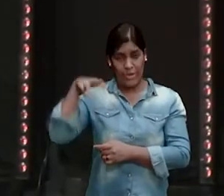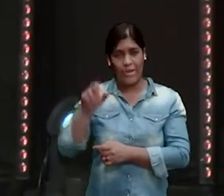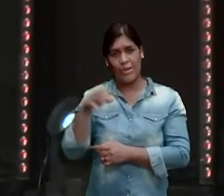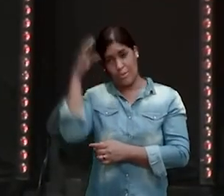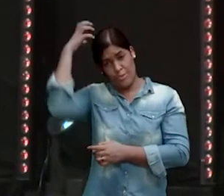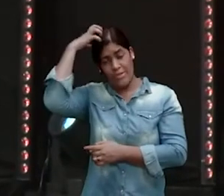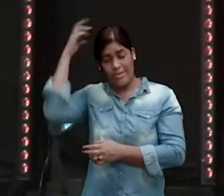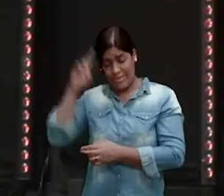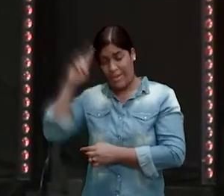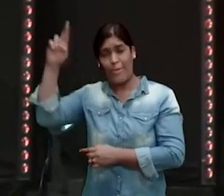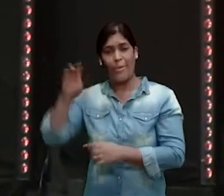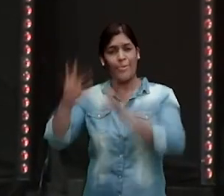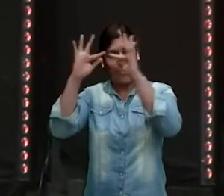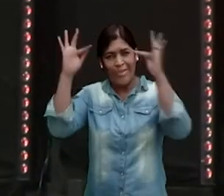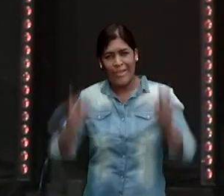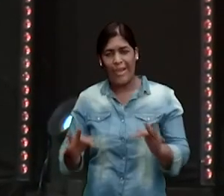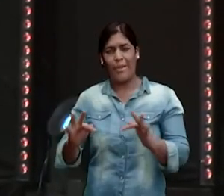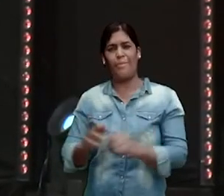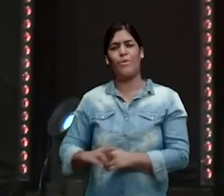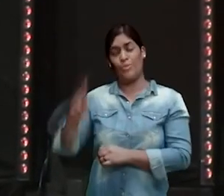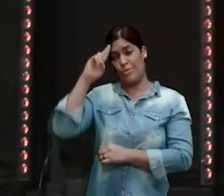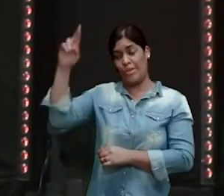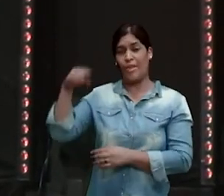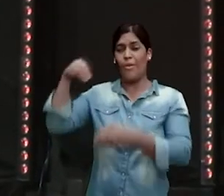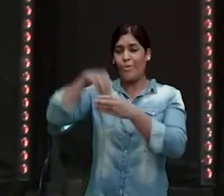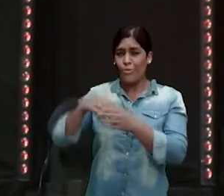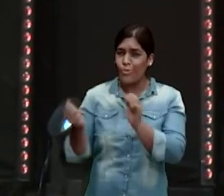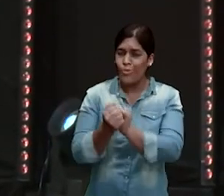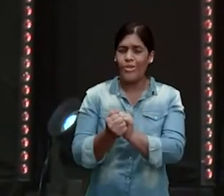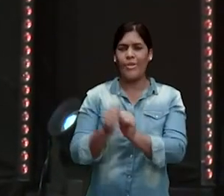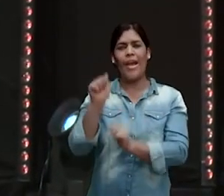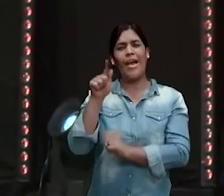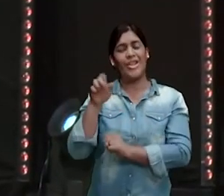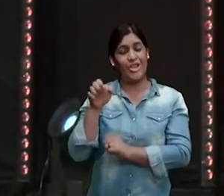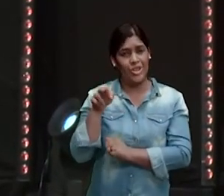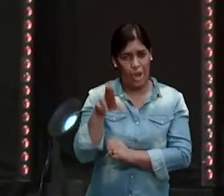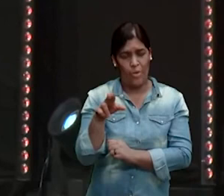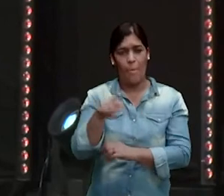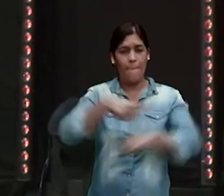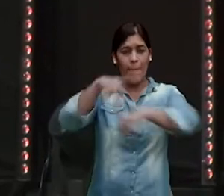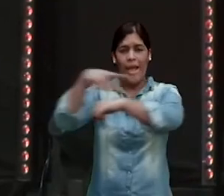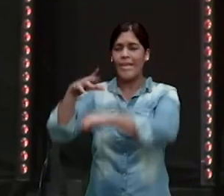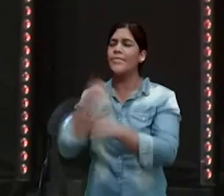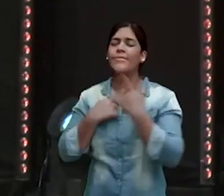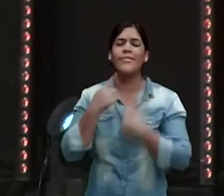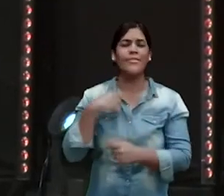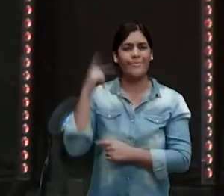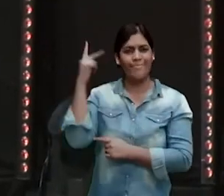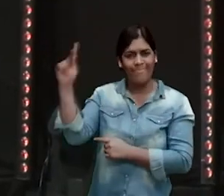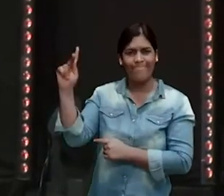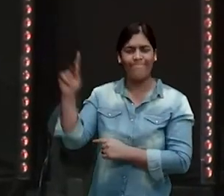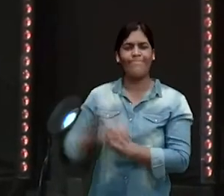em sofonias o senhor que está no meio de Ti em Ageu o desejado de todas as nações e Zacarias